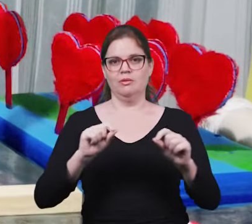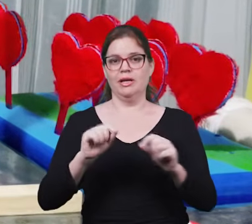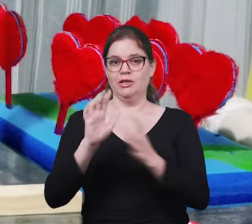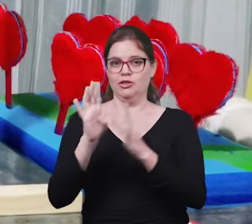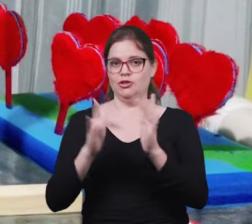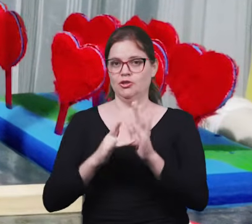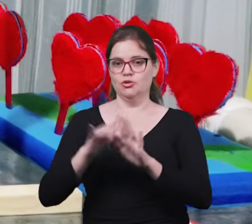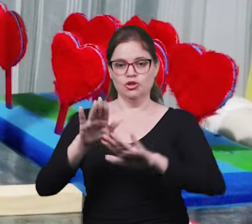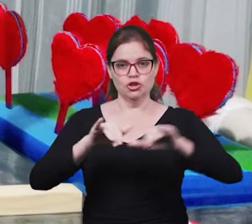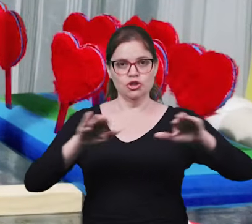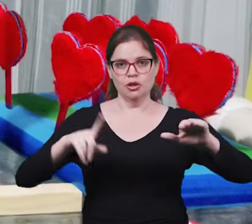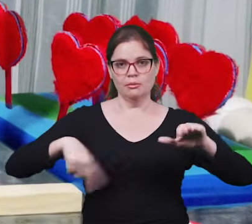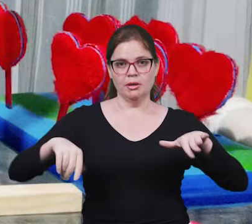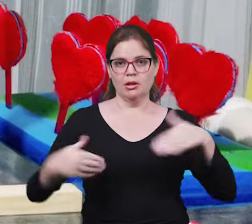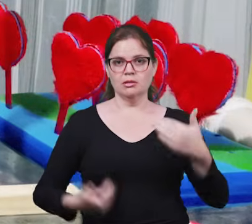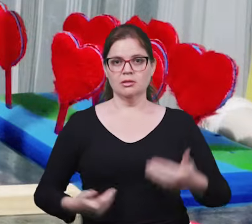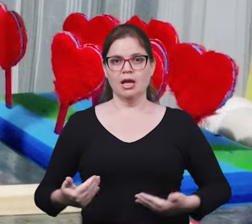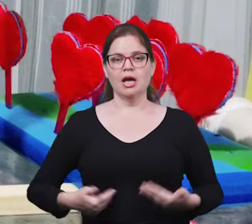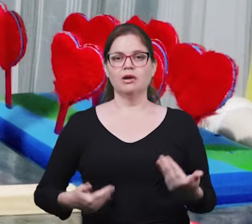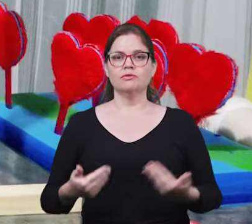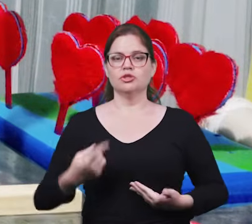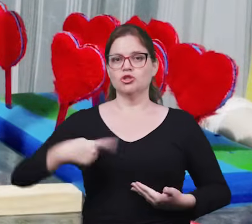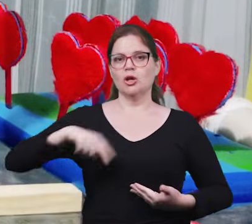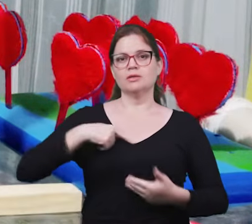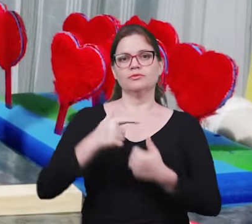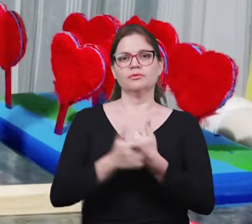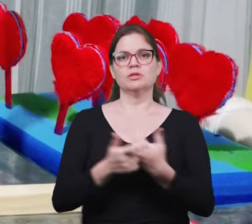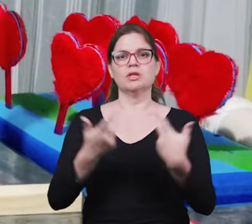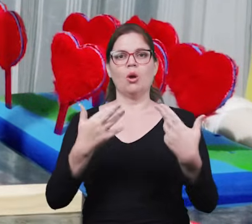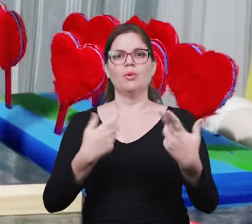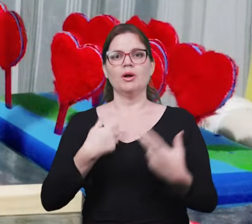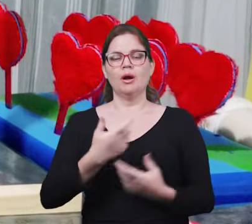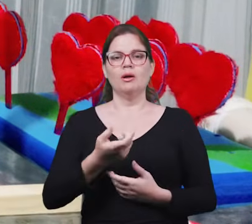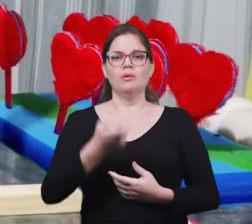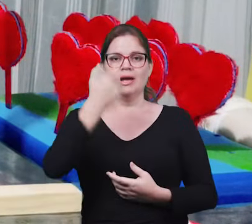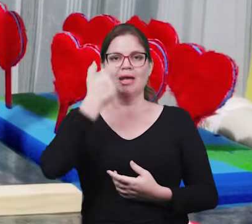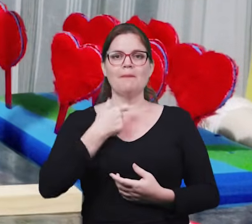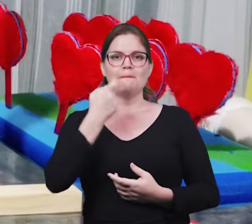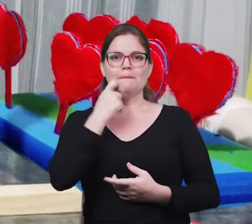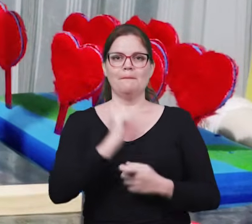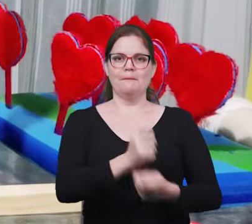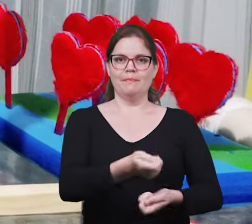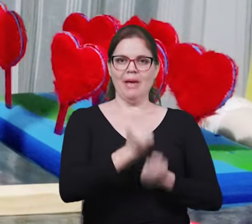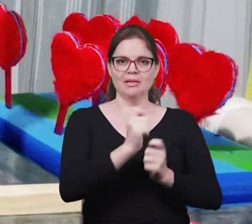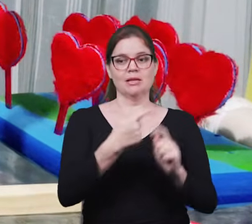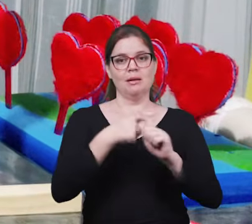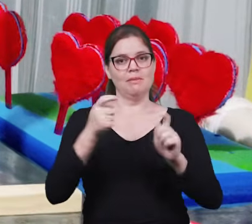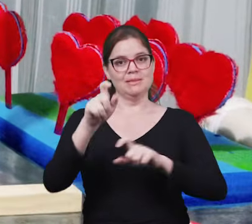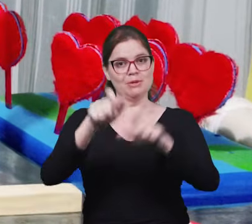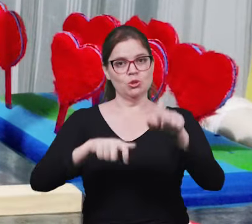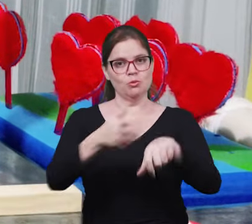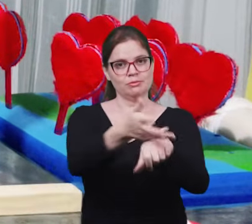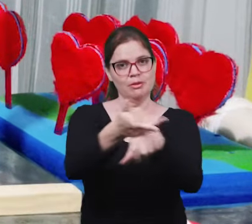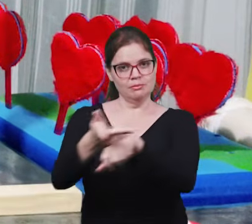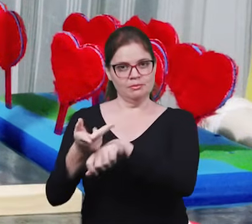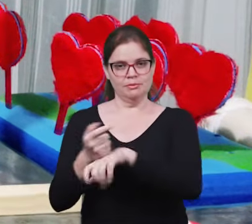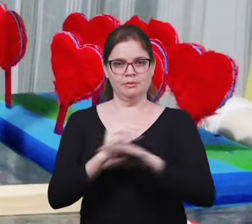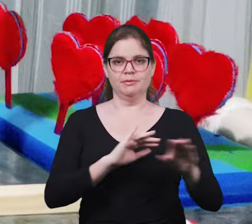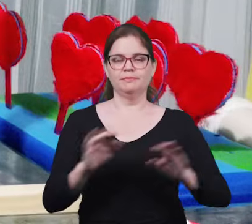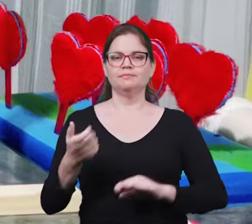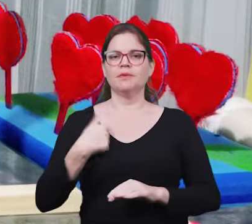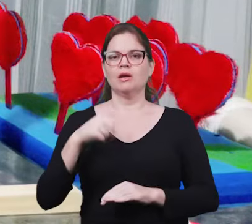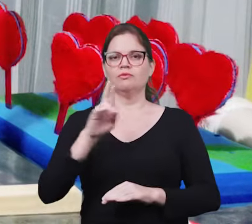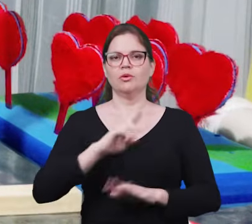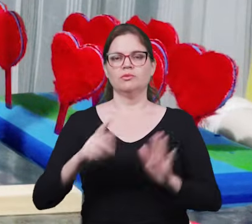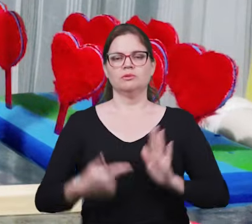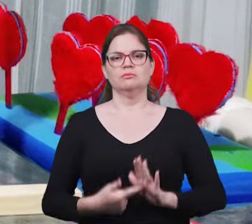a necessidade de recursos e materiais para essa classe, até para as demais classes, vou mostrar para os irmãos o material que foi